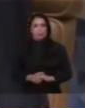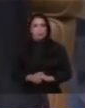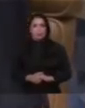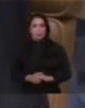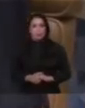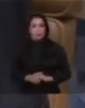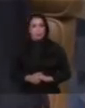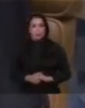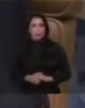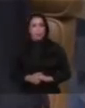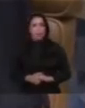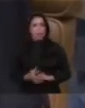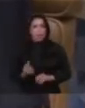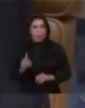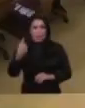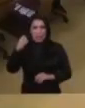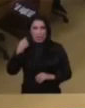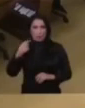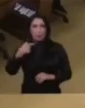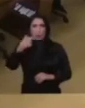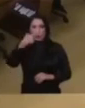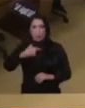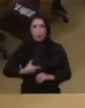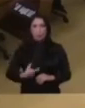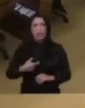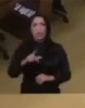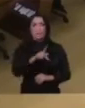Eu, presidente do TSE,